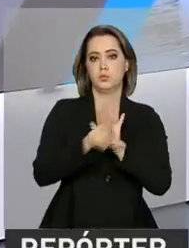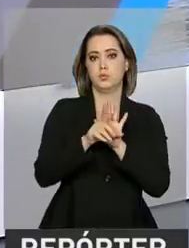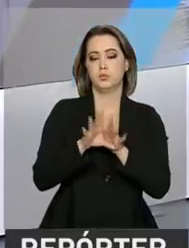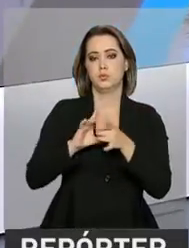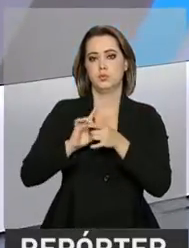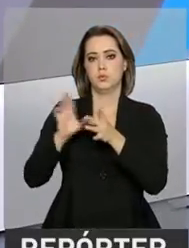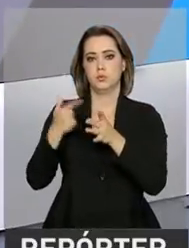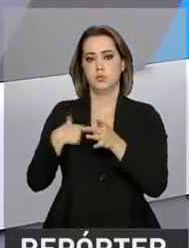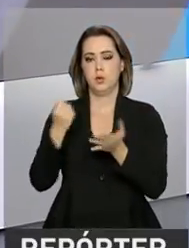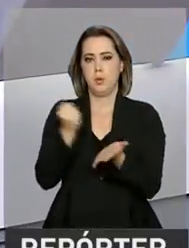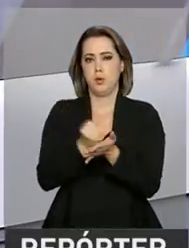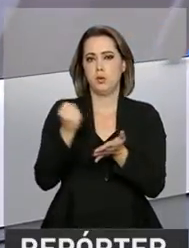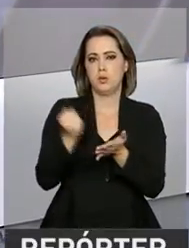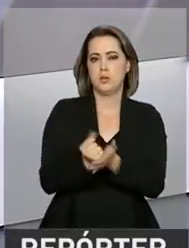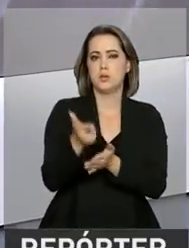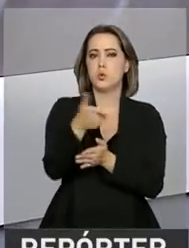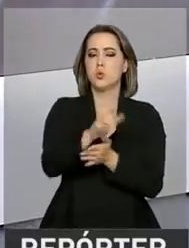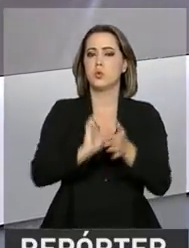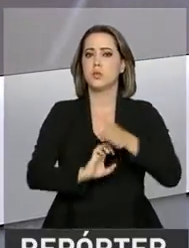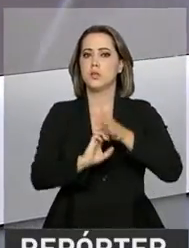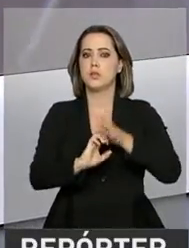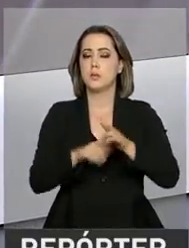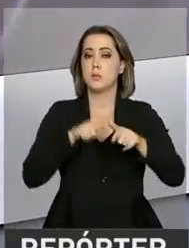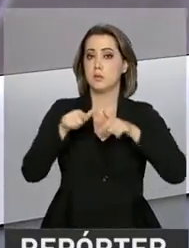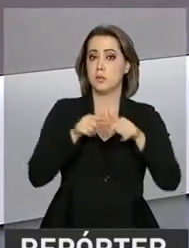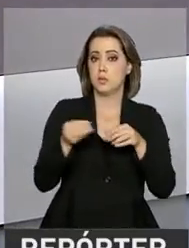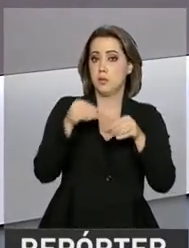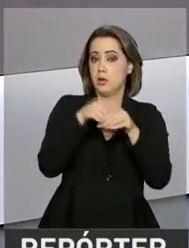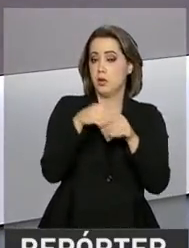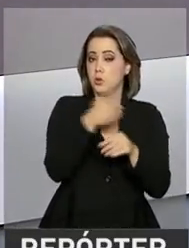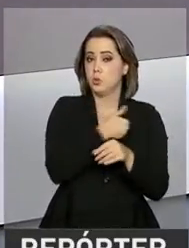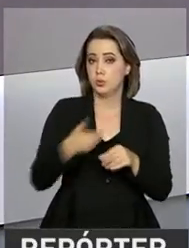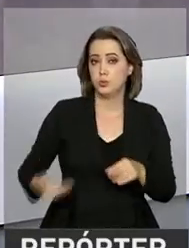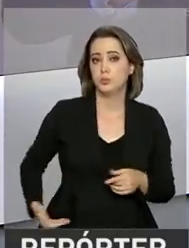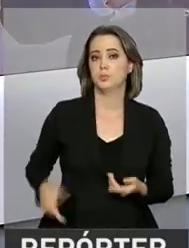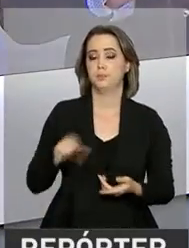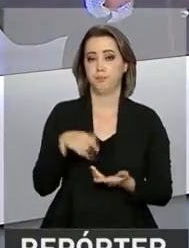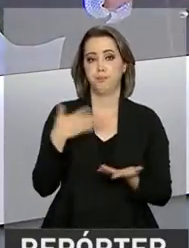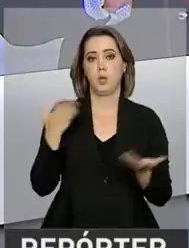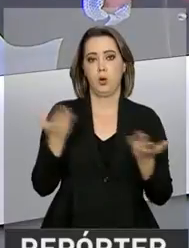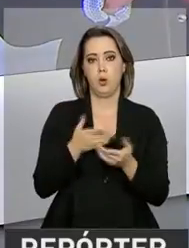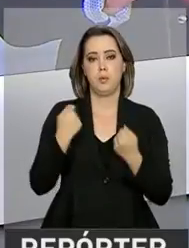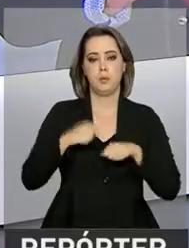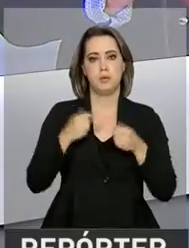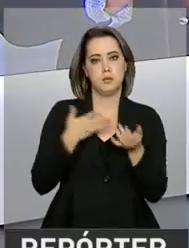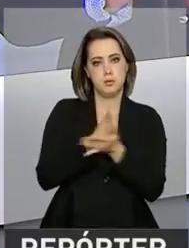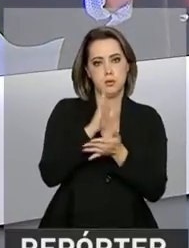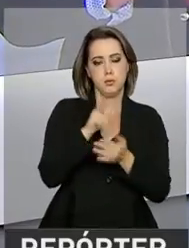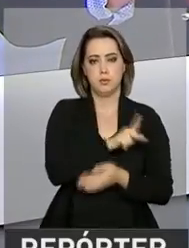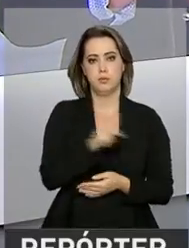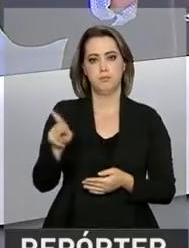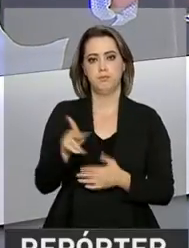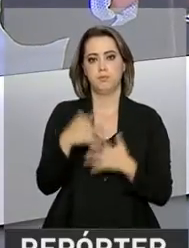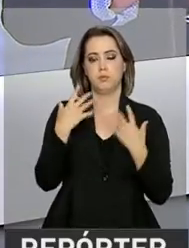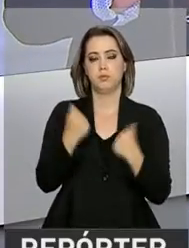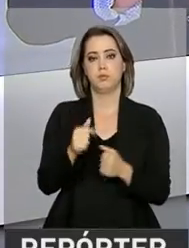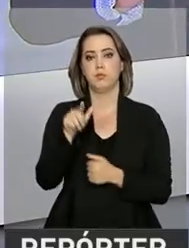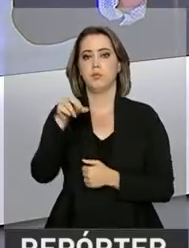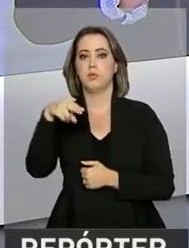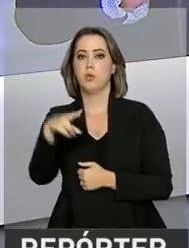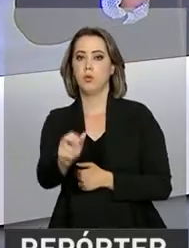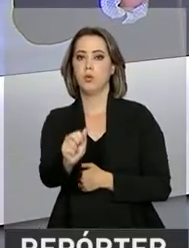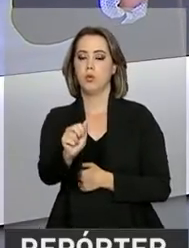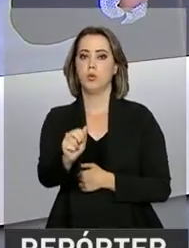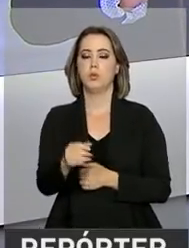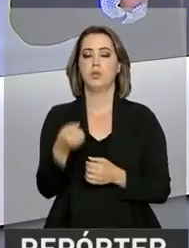trabalho terceirizado. O texto segue agora para a sanção presidencial. Sobre esse assunto, nós vamos conversar com a repórter Luana Karen. Olá,